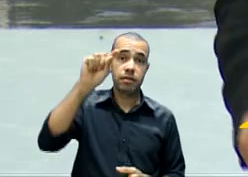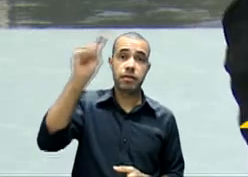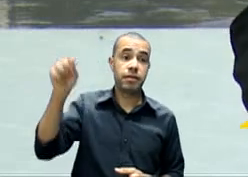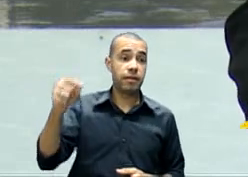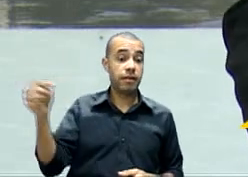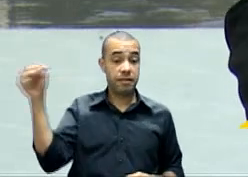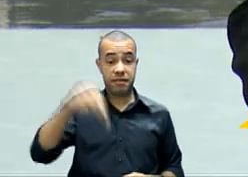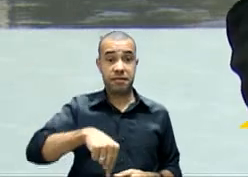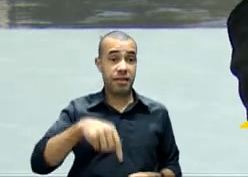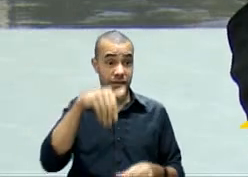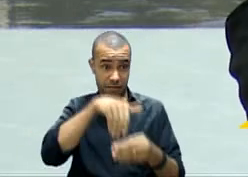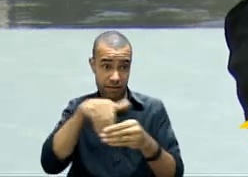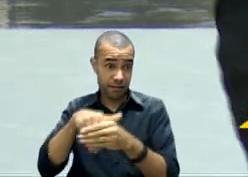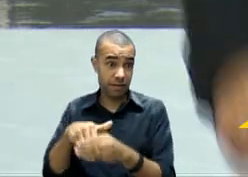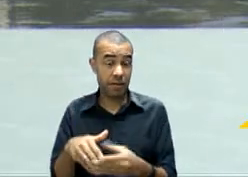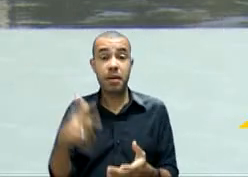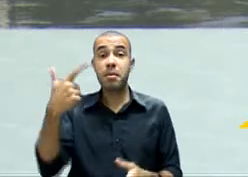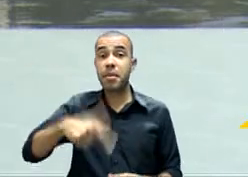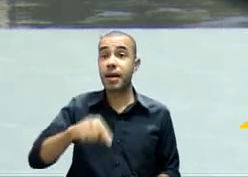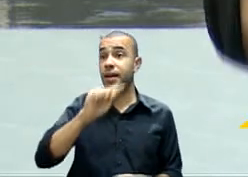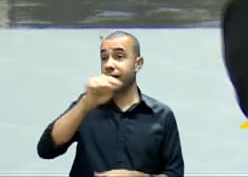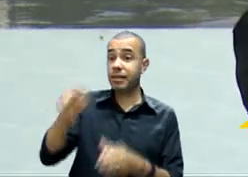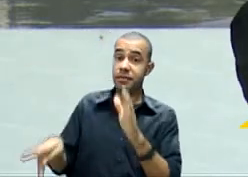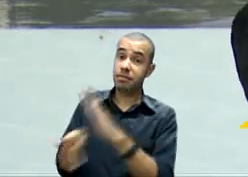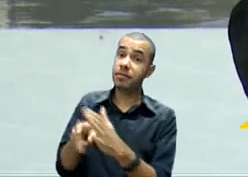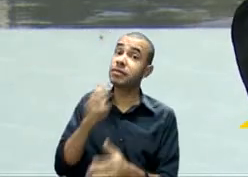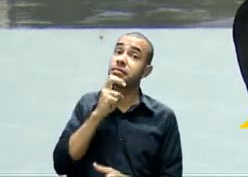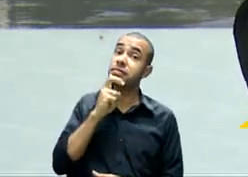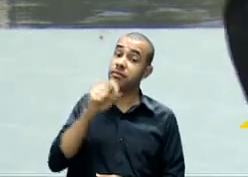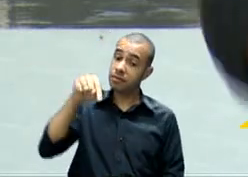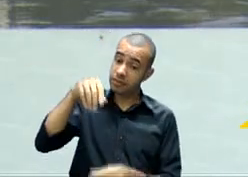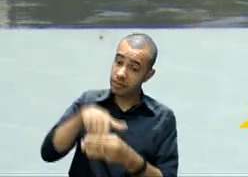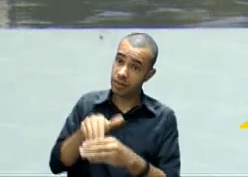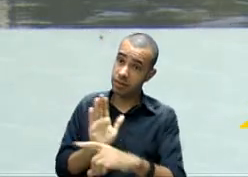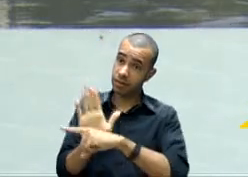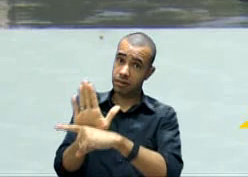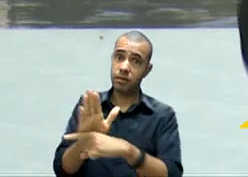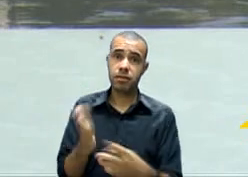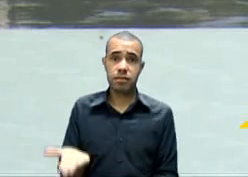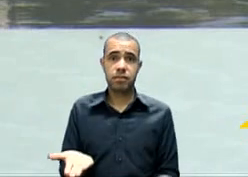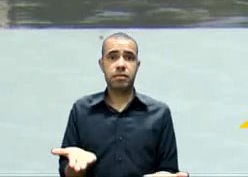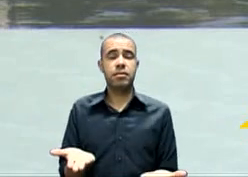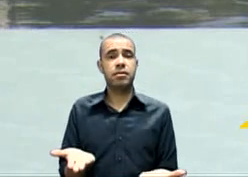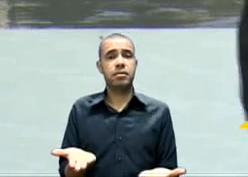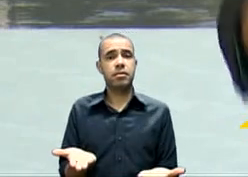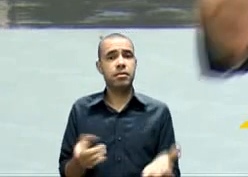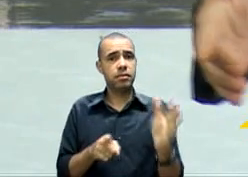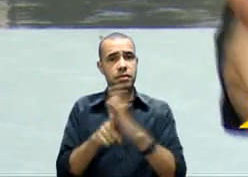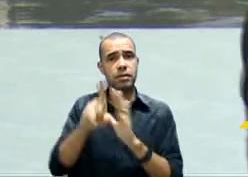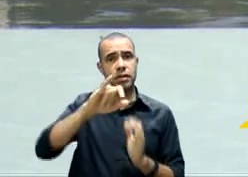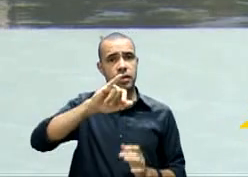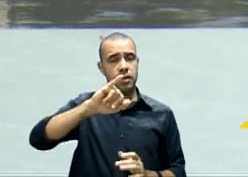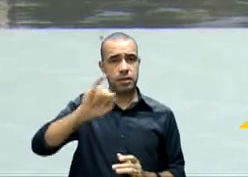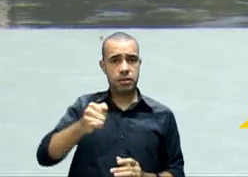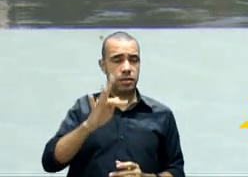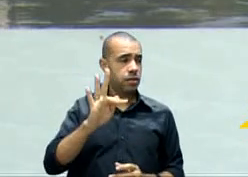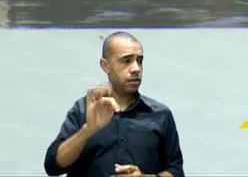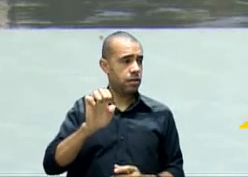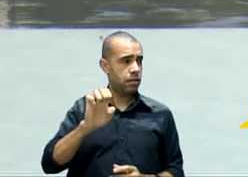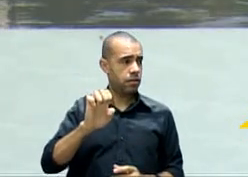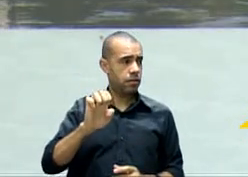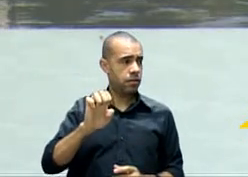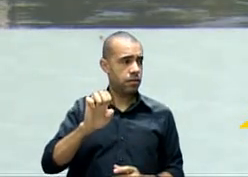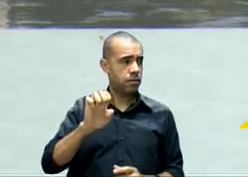os que foram eleitos aqui da cidade. Tenho certeza que algum deputado, até o Jefferson, peço atenção, que é da nossa cidade, se